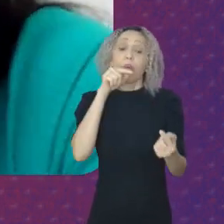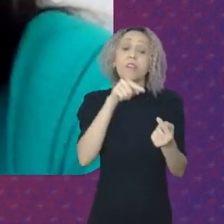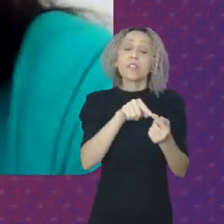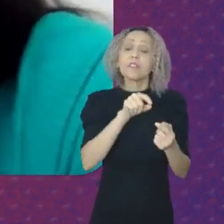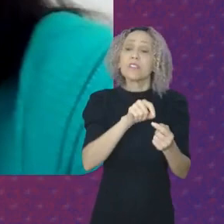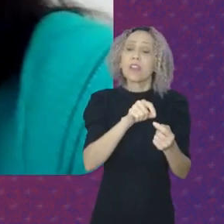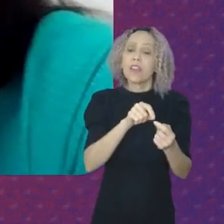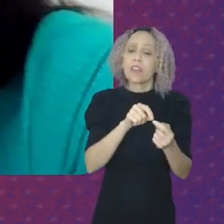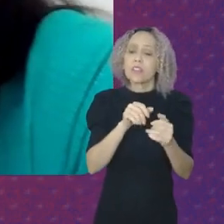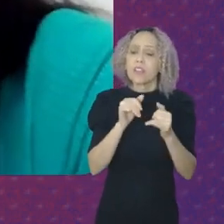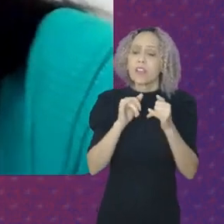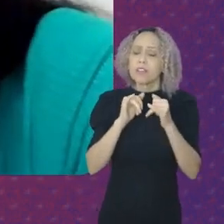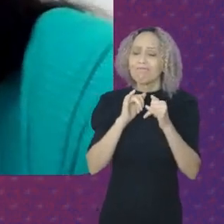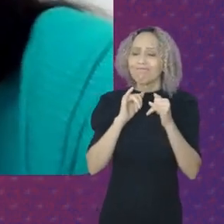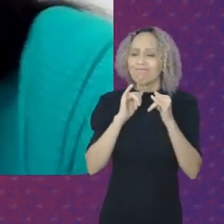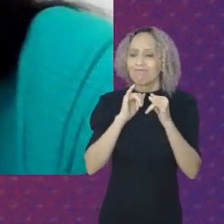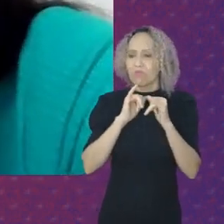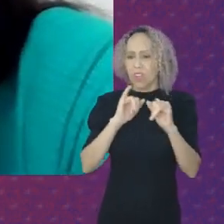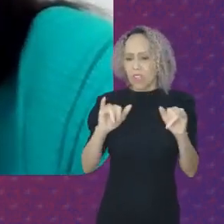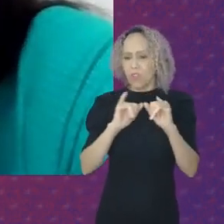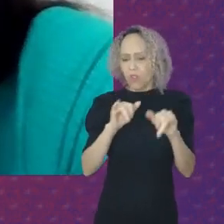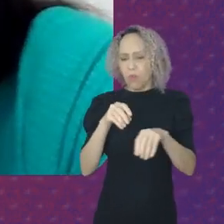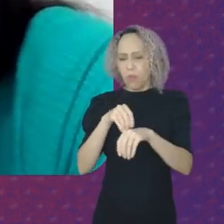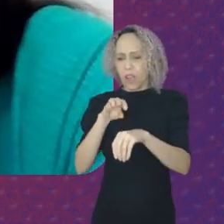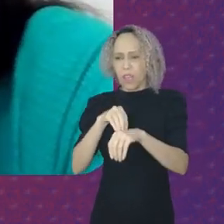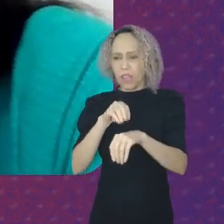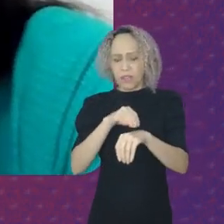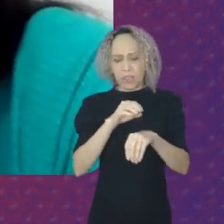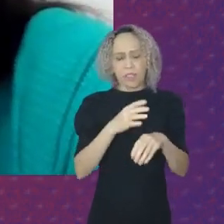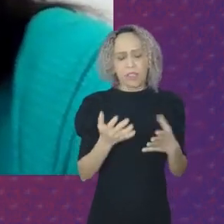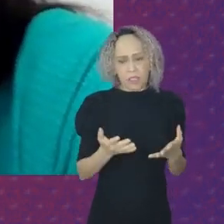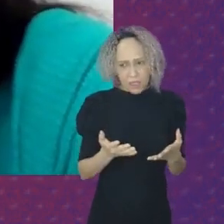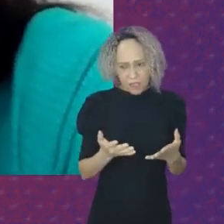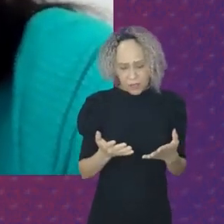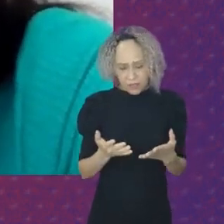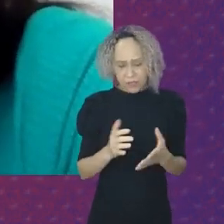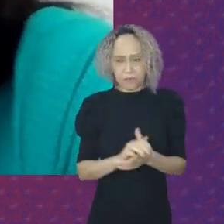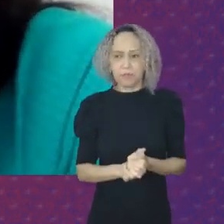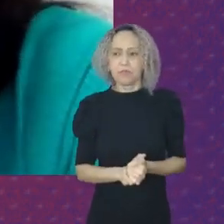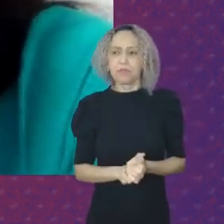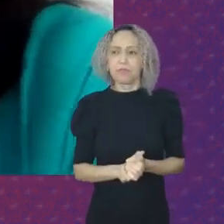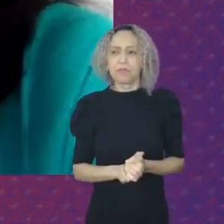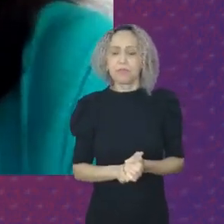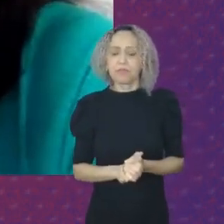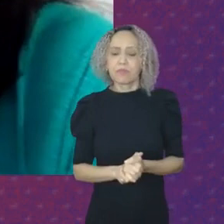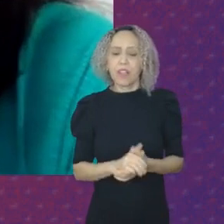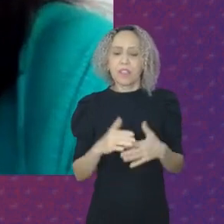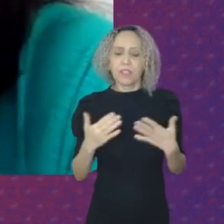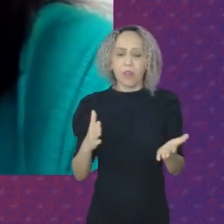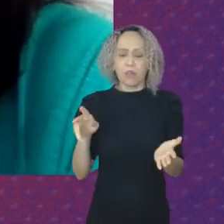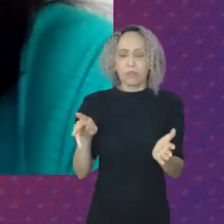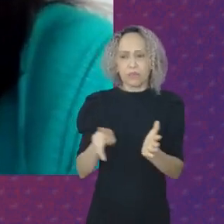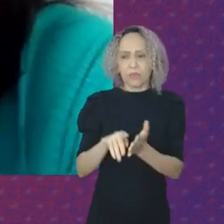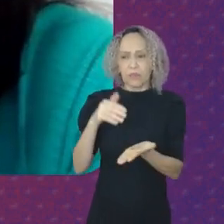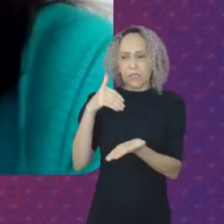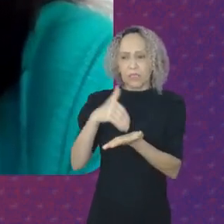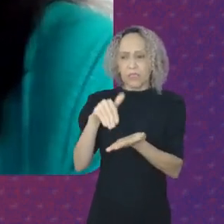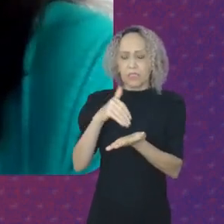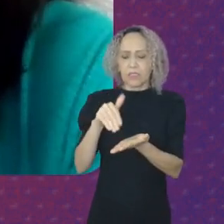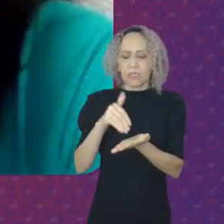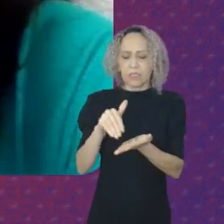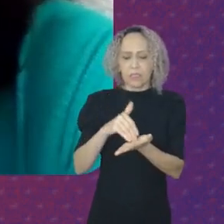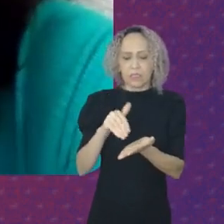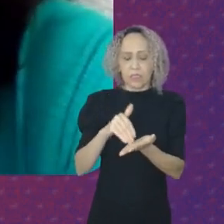prestar informações, ele passa a alterar essa lógica de funcionamento, da própria Secretaria